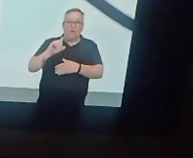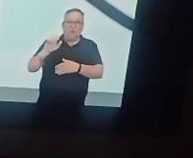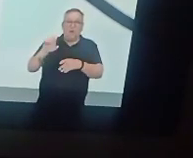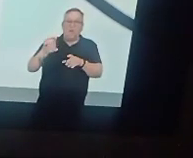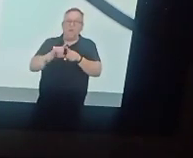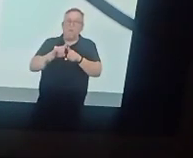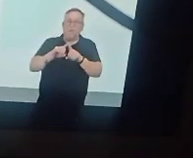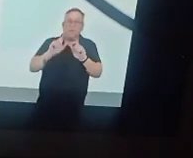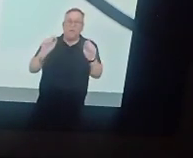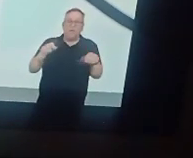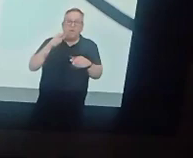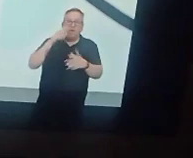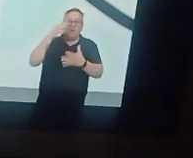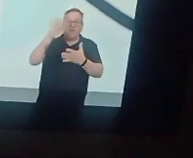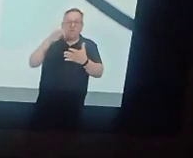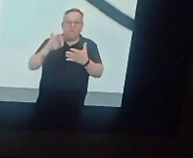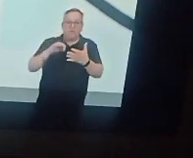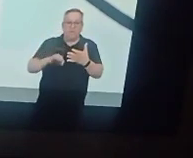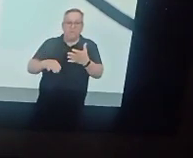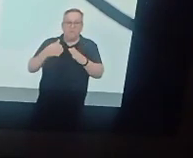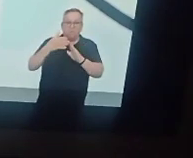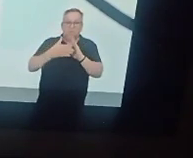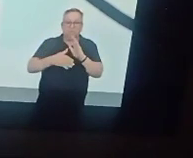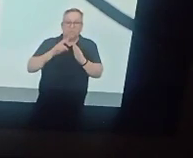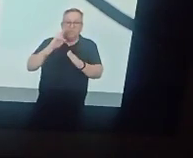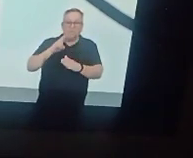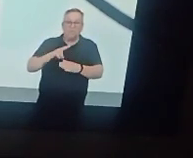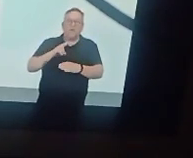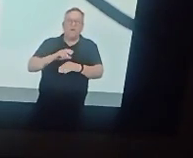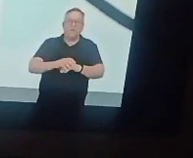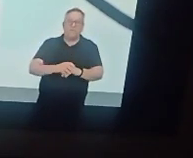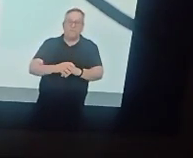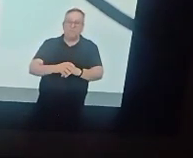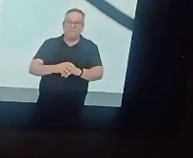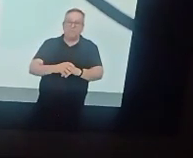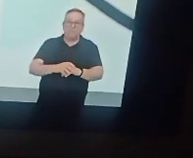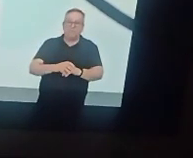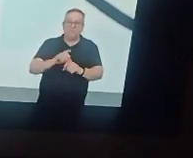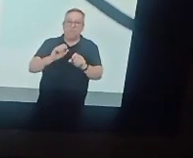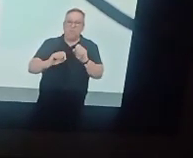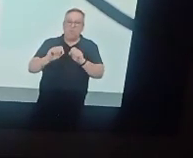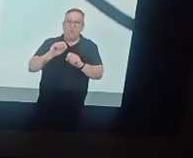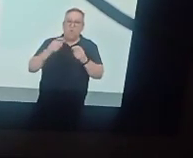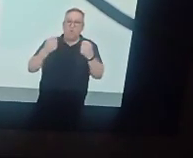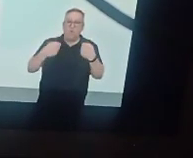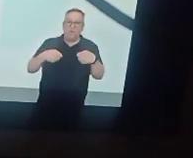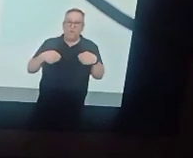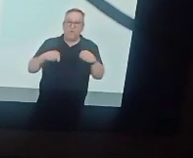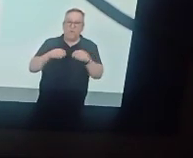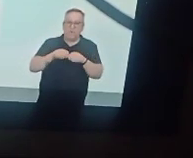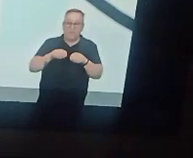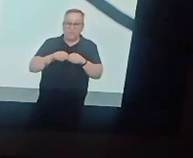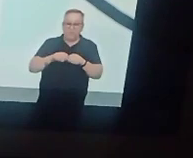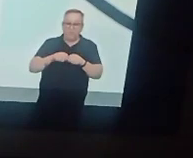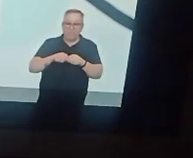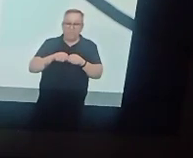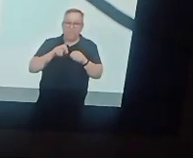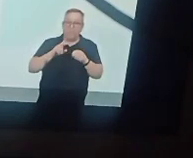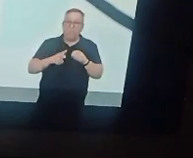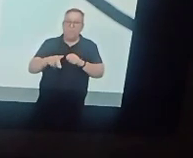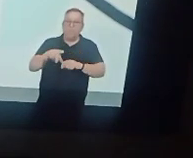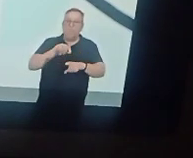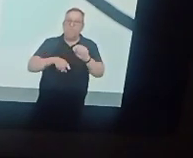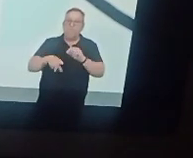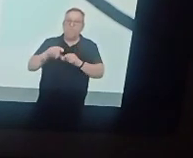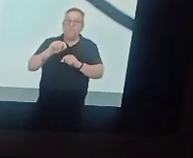aí vocês podem verificar, fazer uma verificação por CPF. O que vocês precisam sempre